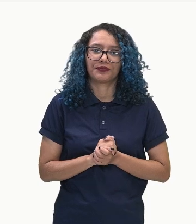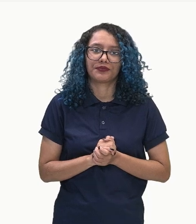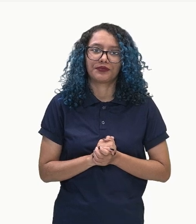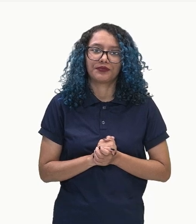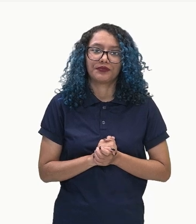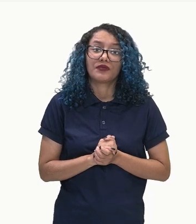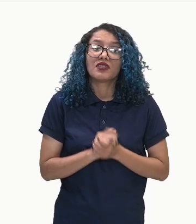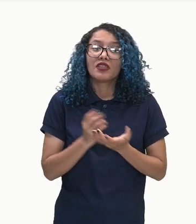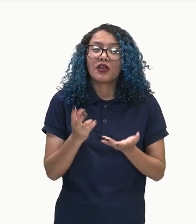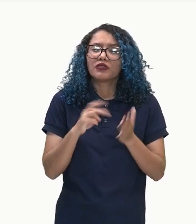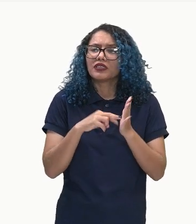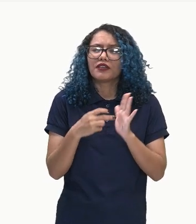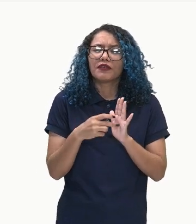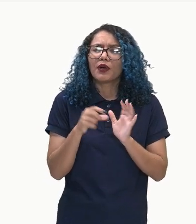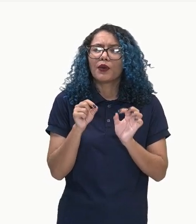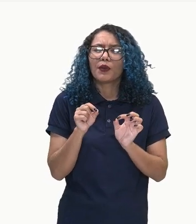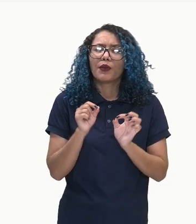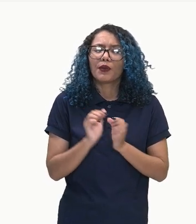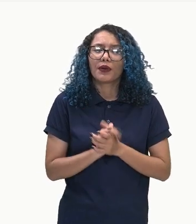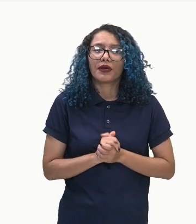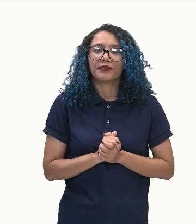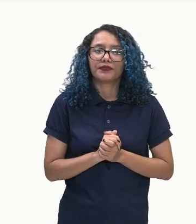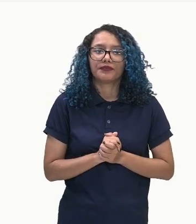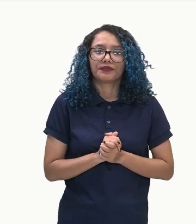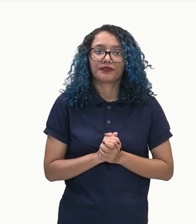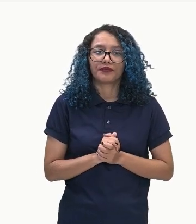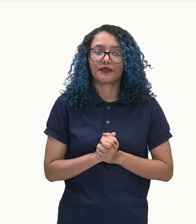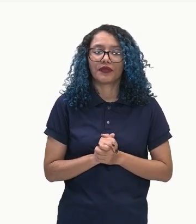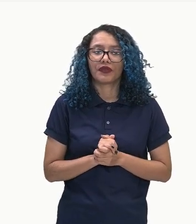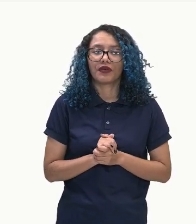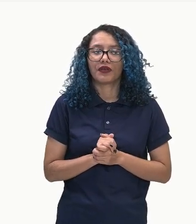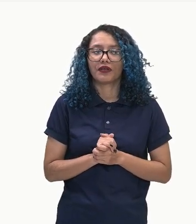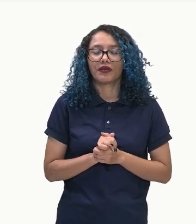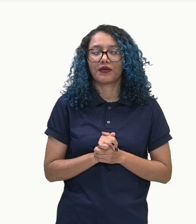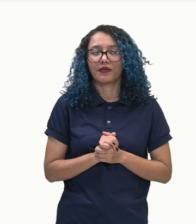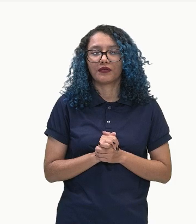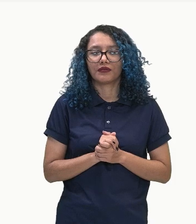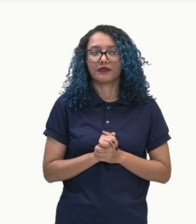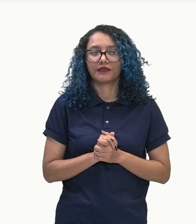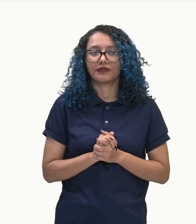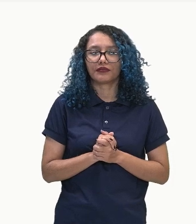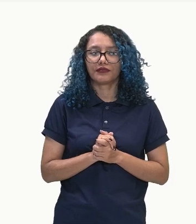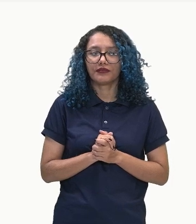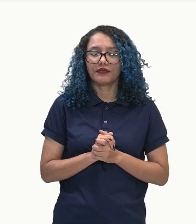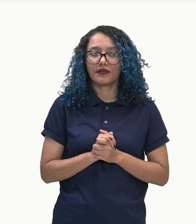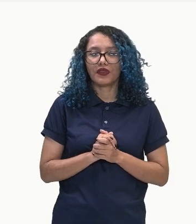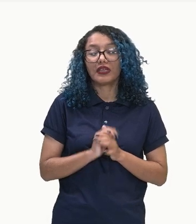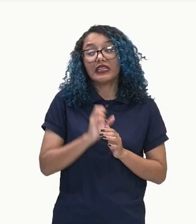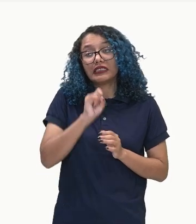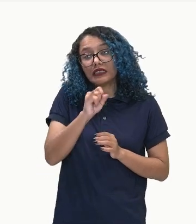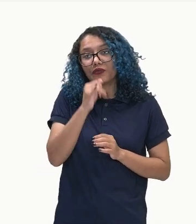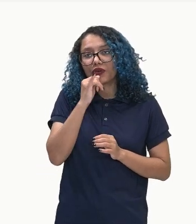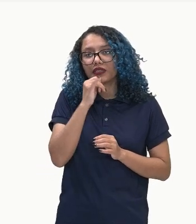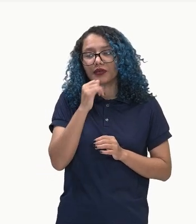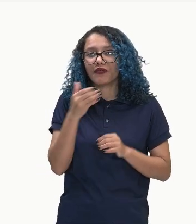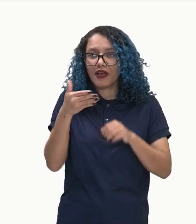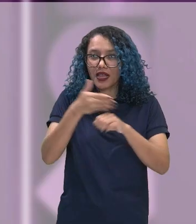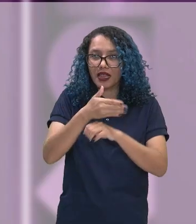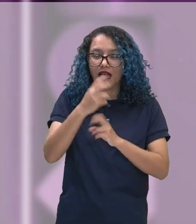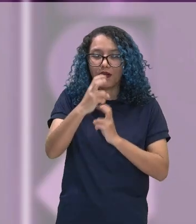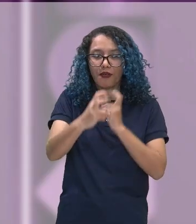Qual o significado disso? Quer dizer que quando você for, se você pegar essa roda gigante e der uma